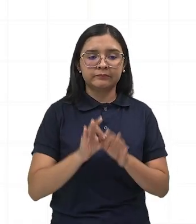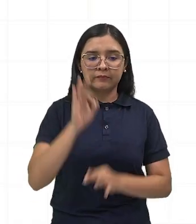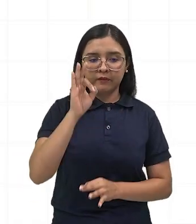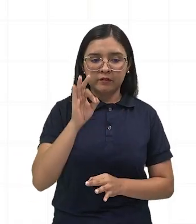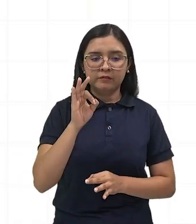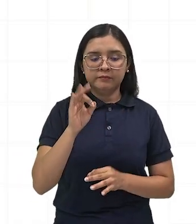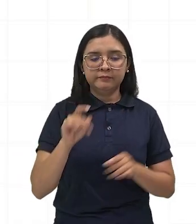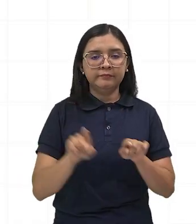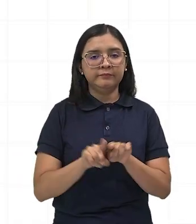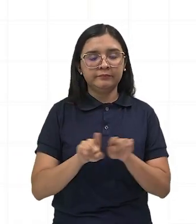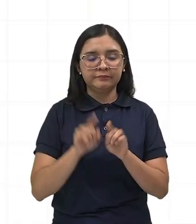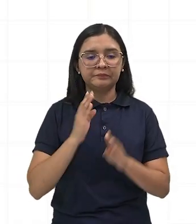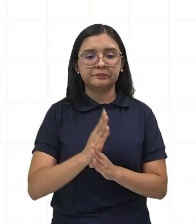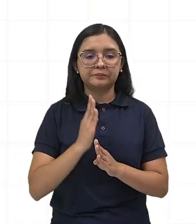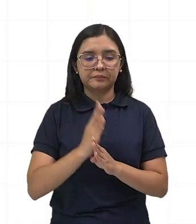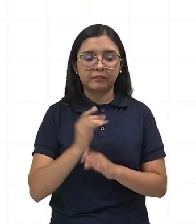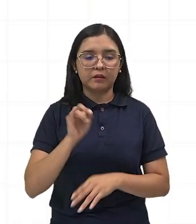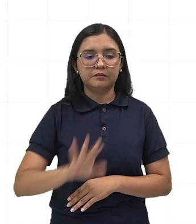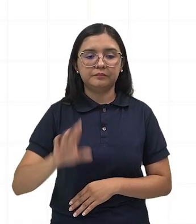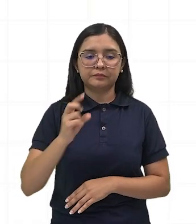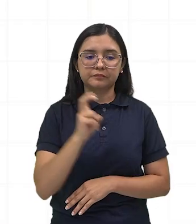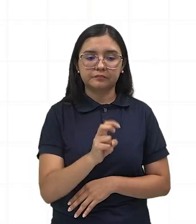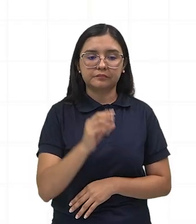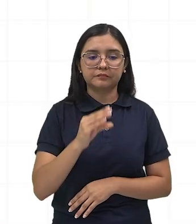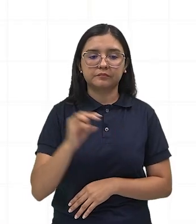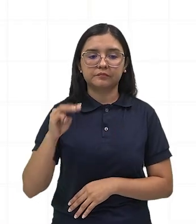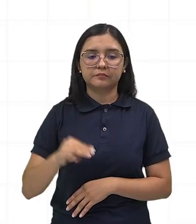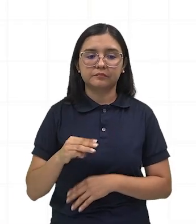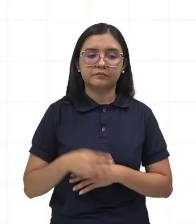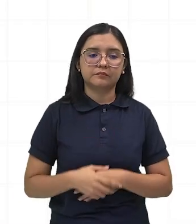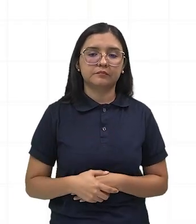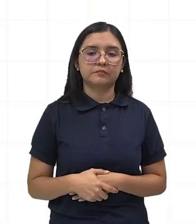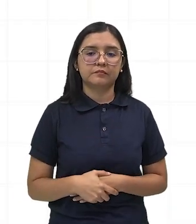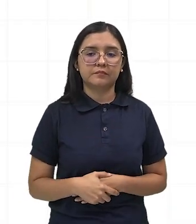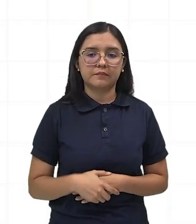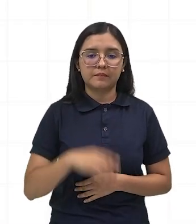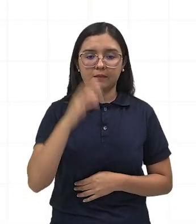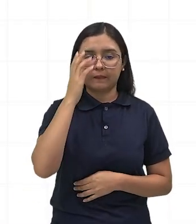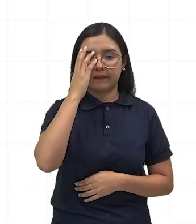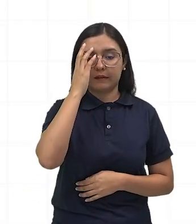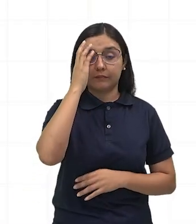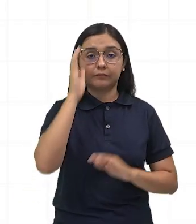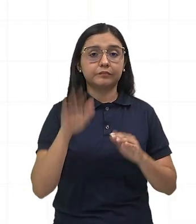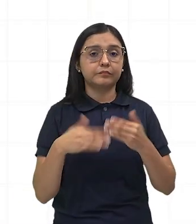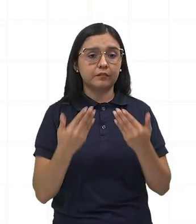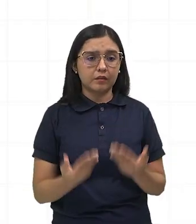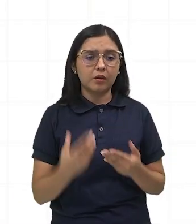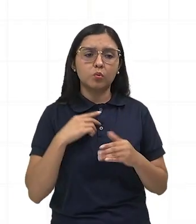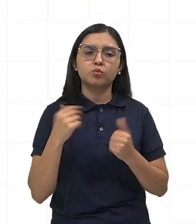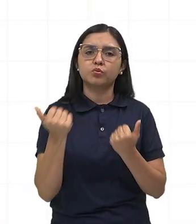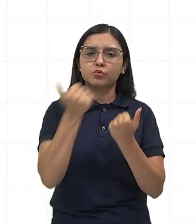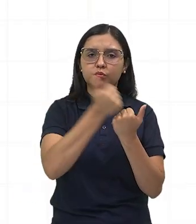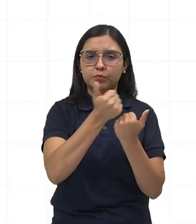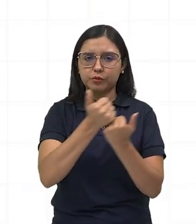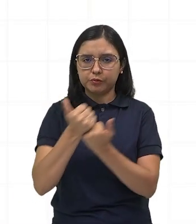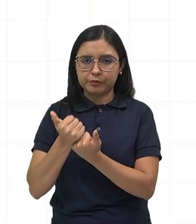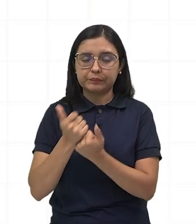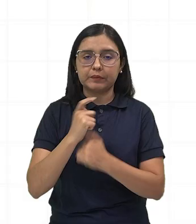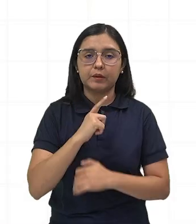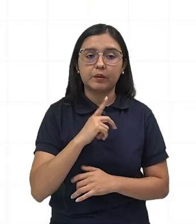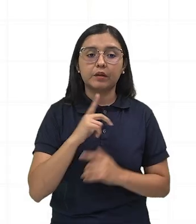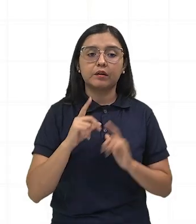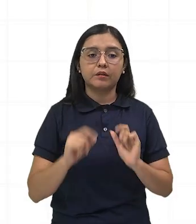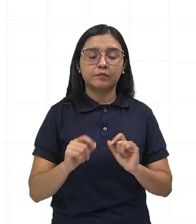altura também foi identificada na figura, é 5 centímetros. Então, realizando as substituições,